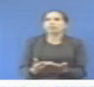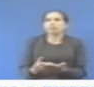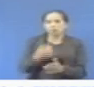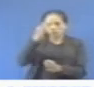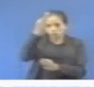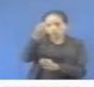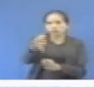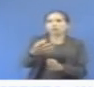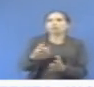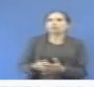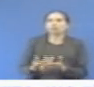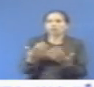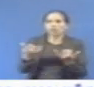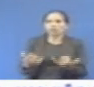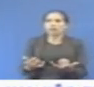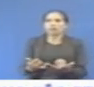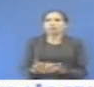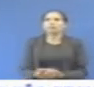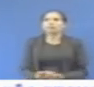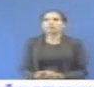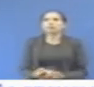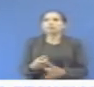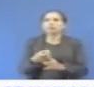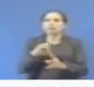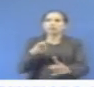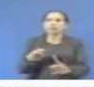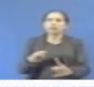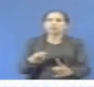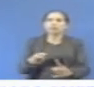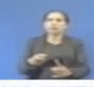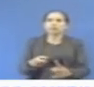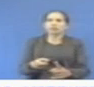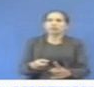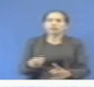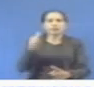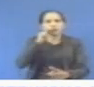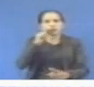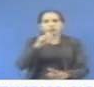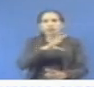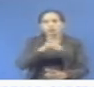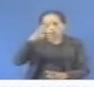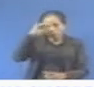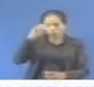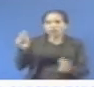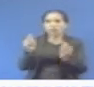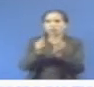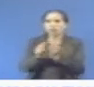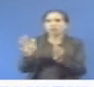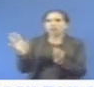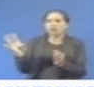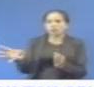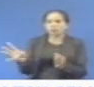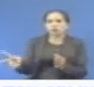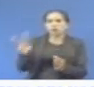futuro. Oras nededão, orfanato canossa balidi, halibur foi ensai feito no manesira, hamutuk hat nulu rei